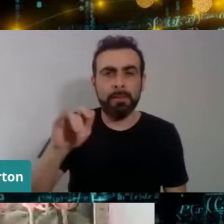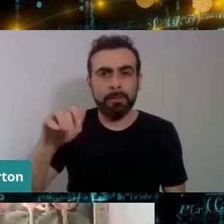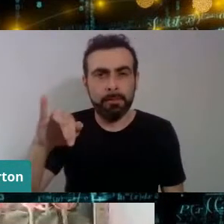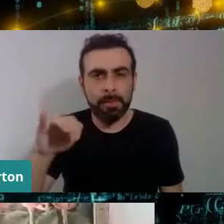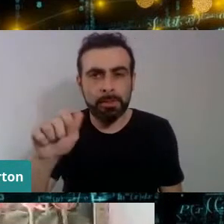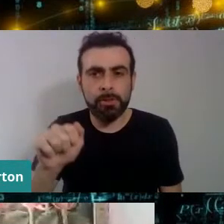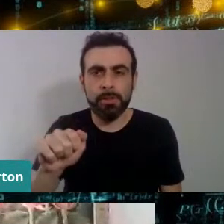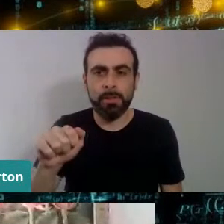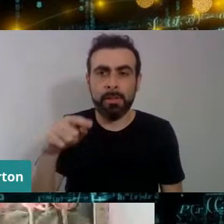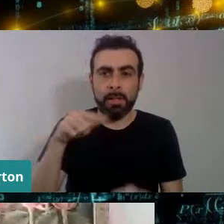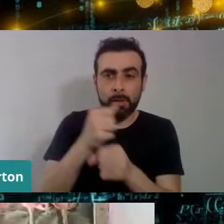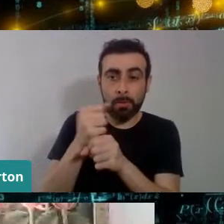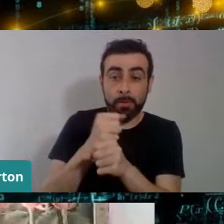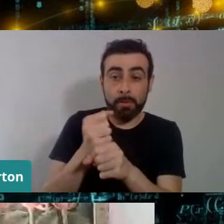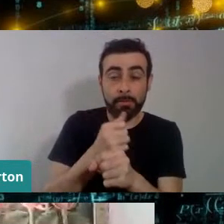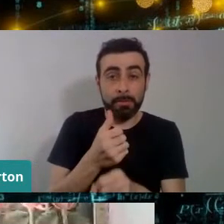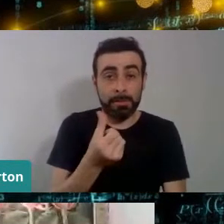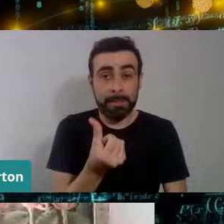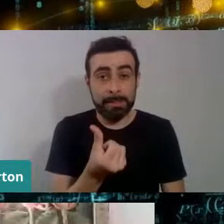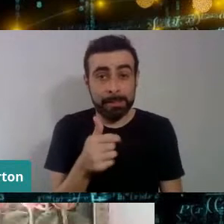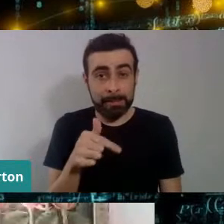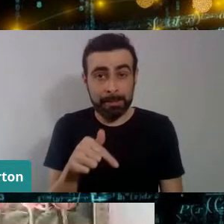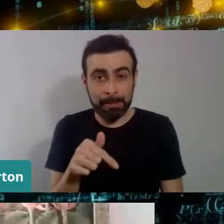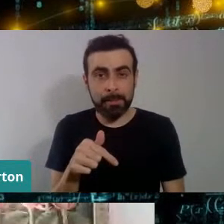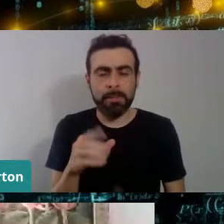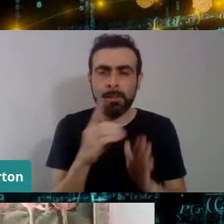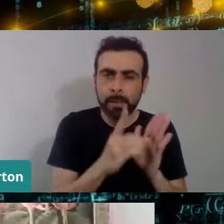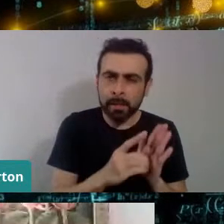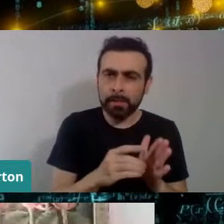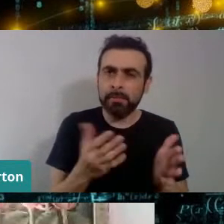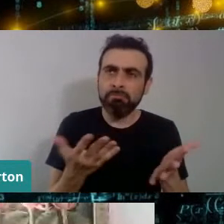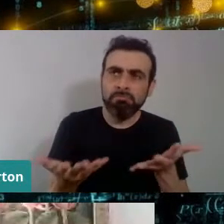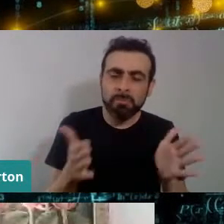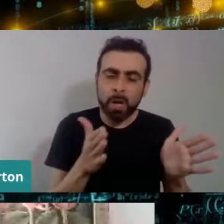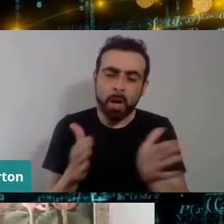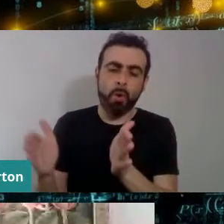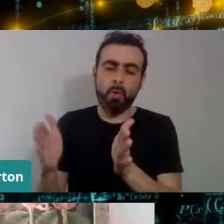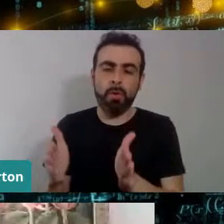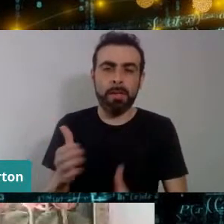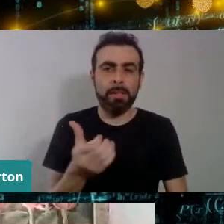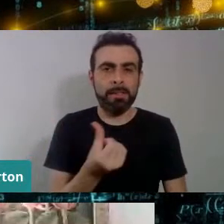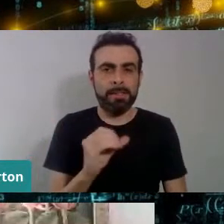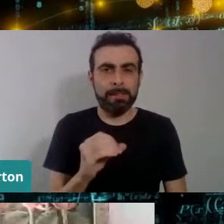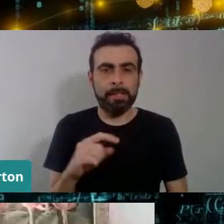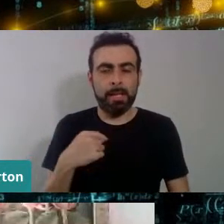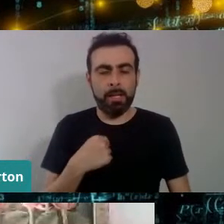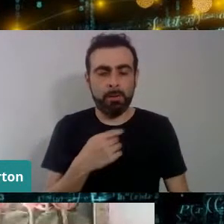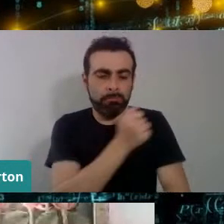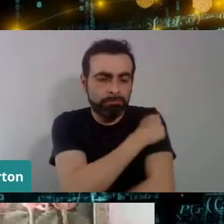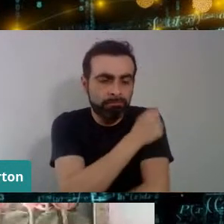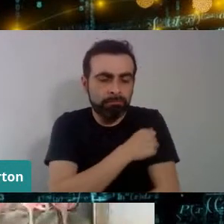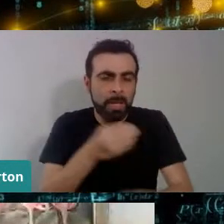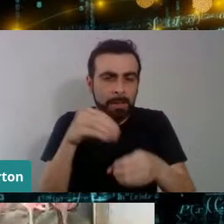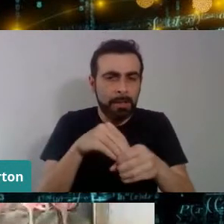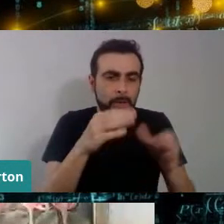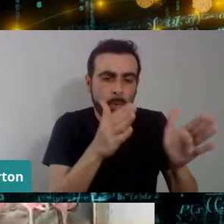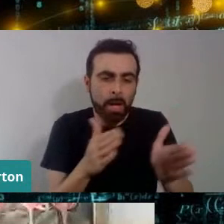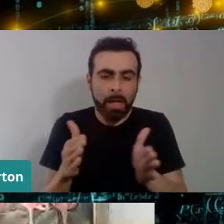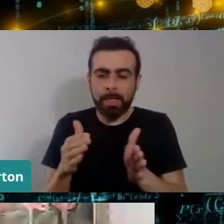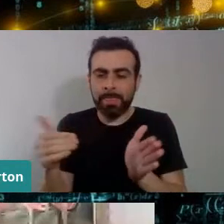67, na década de 60, e fui aluno até 71 do curso de matemática.